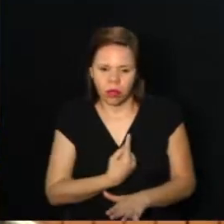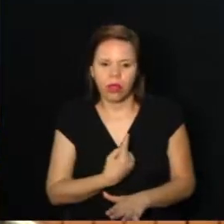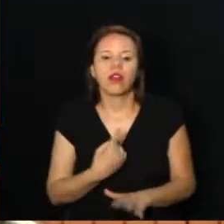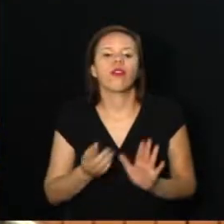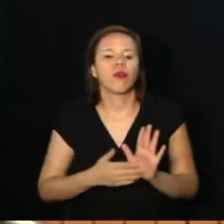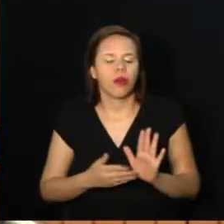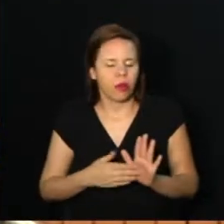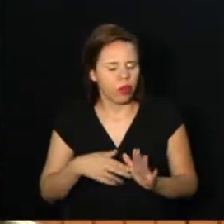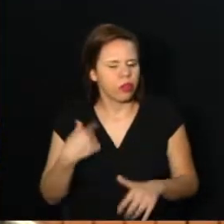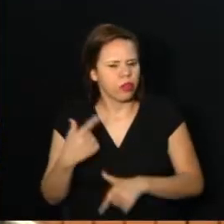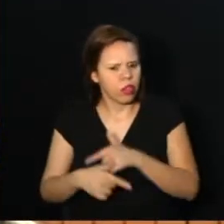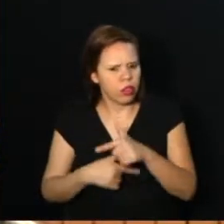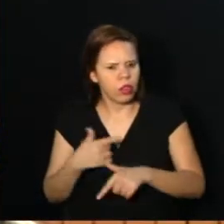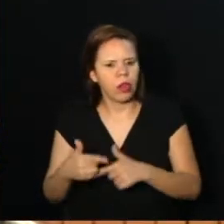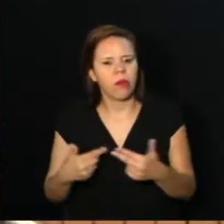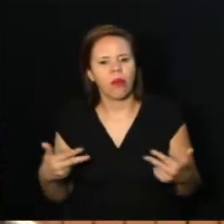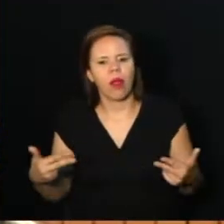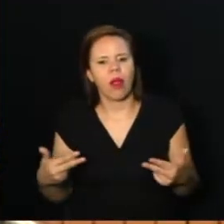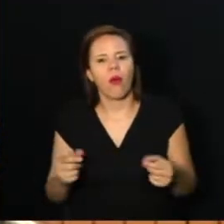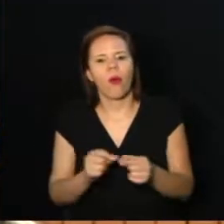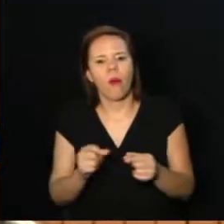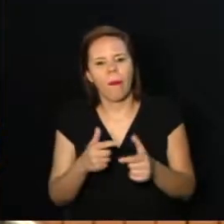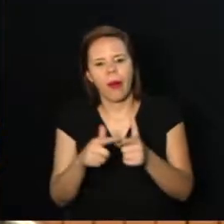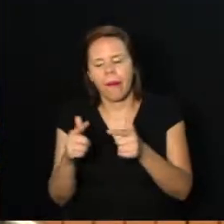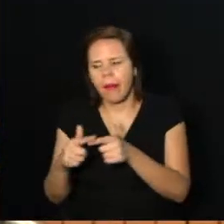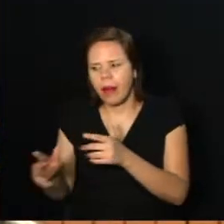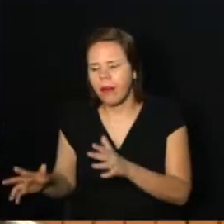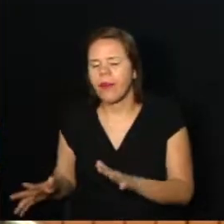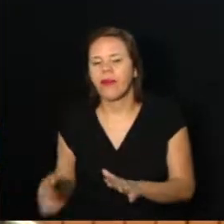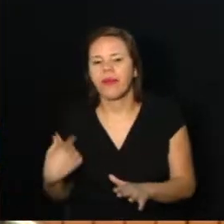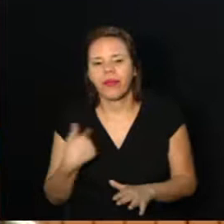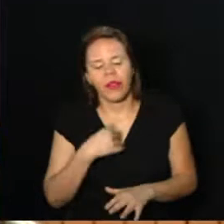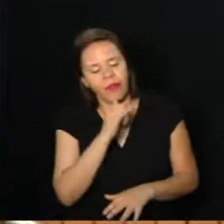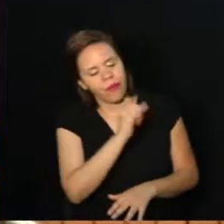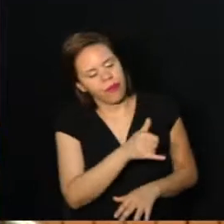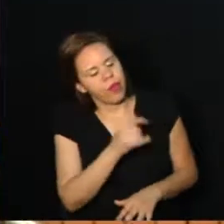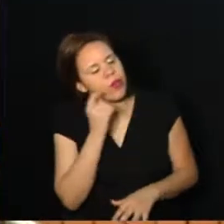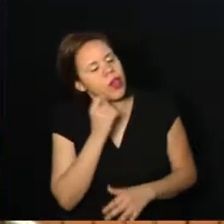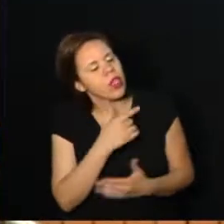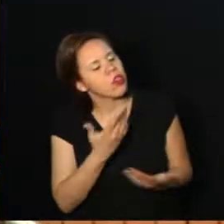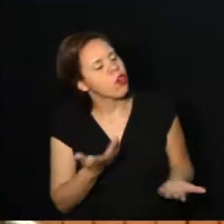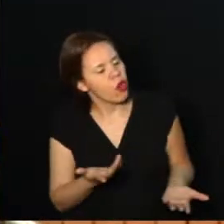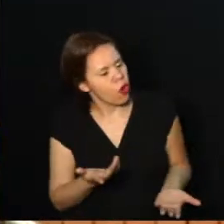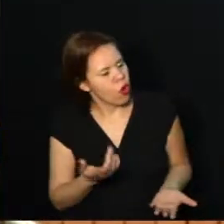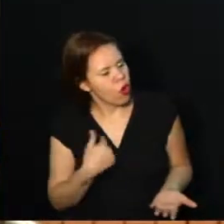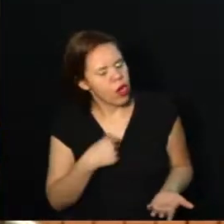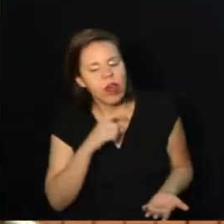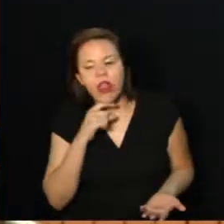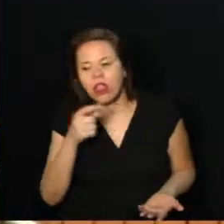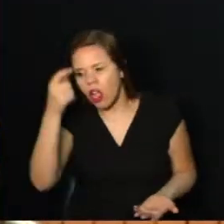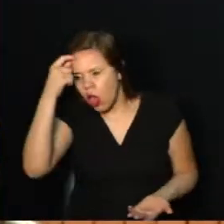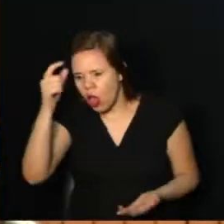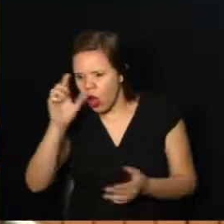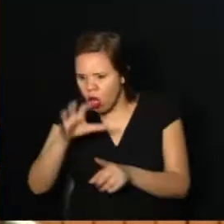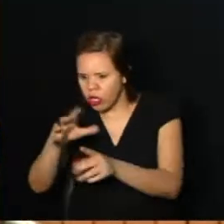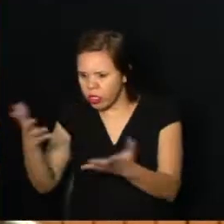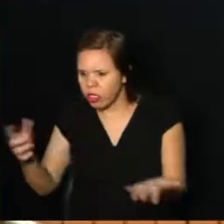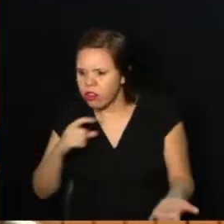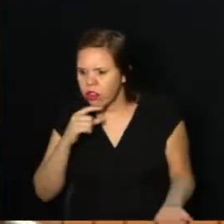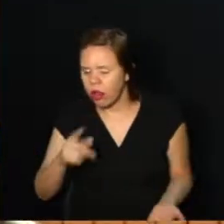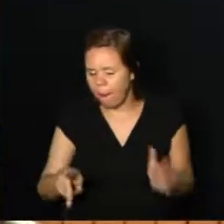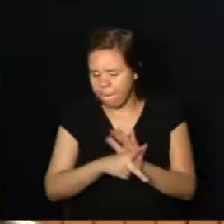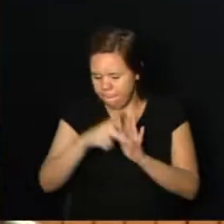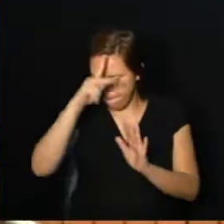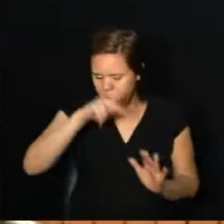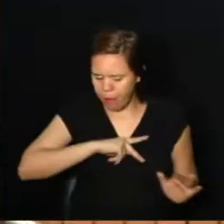gente mexe na zona de conforto, viu, Marcelo? Eu digo sempre assim, que ninguém conscientiza ninguém. A